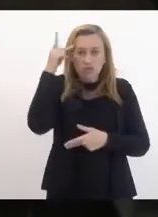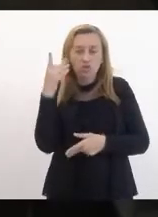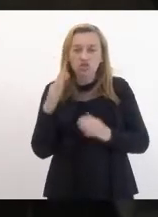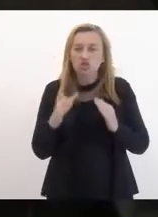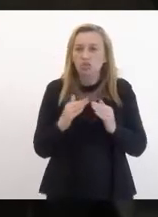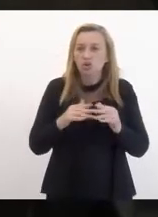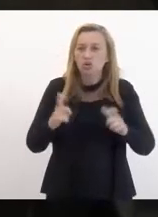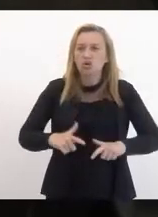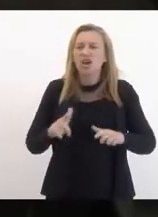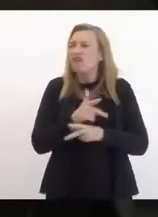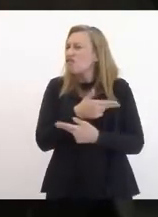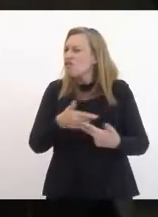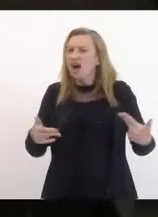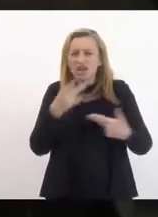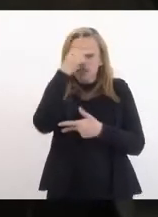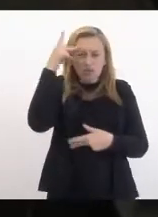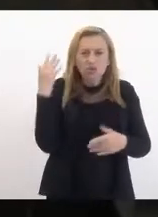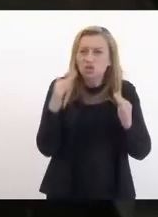família,